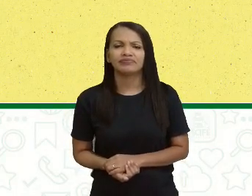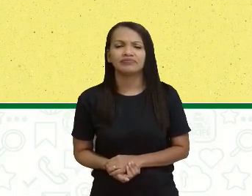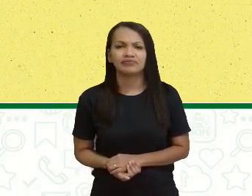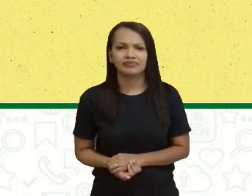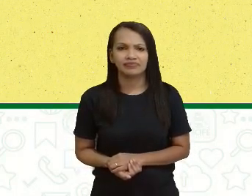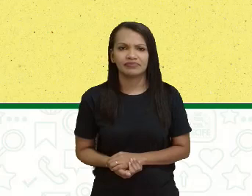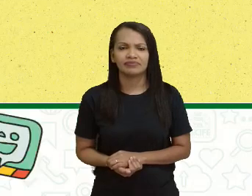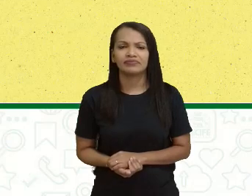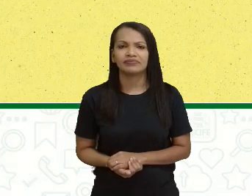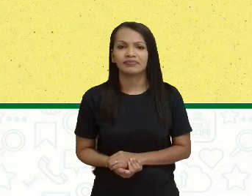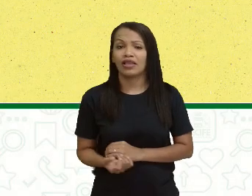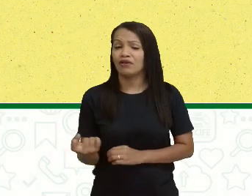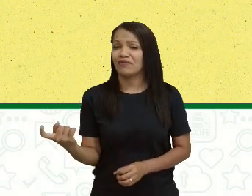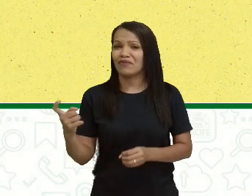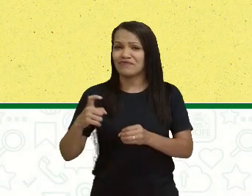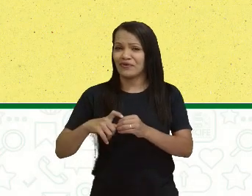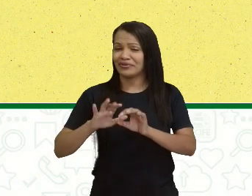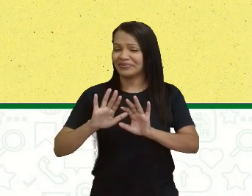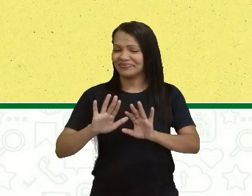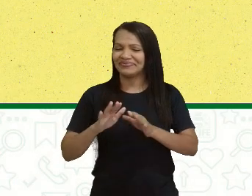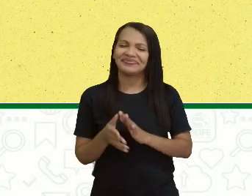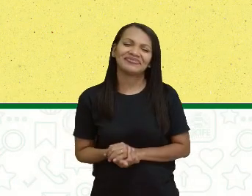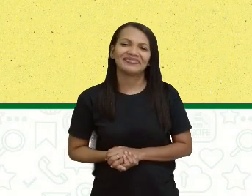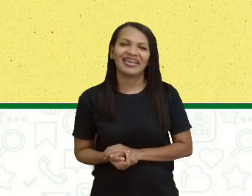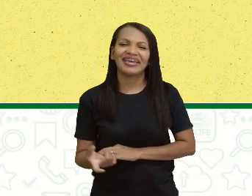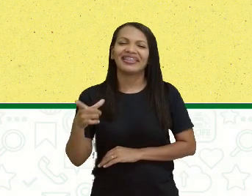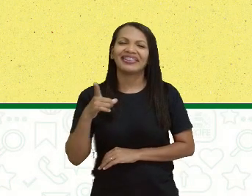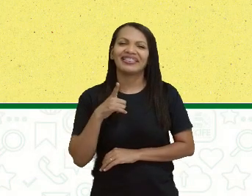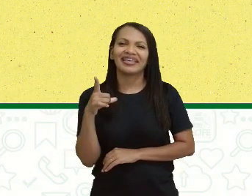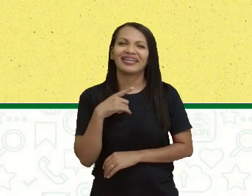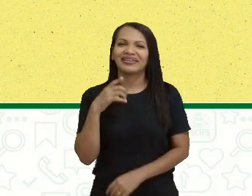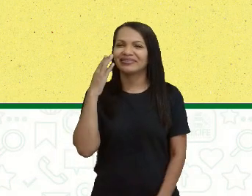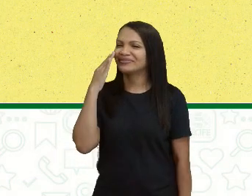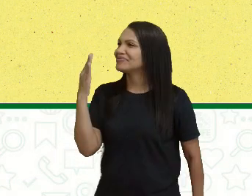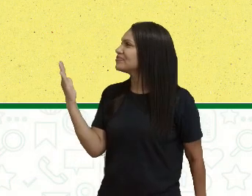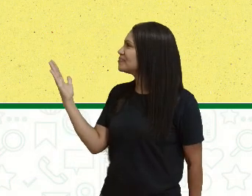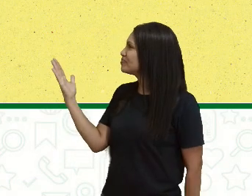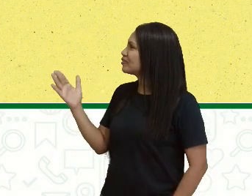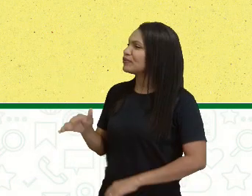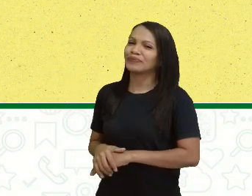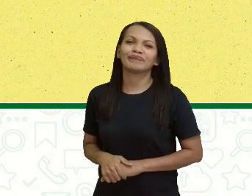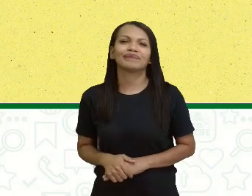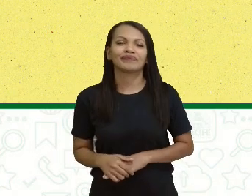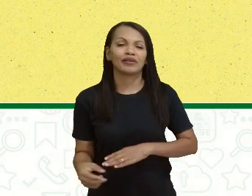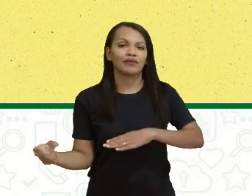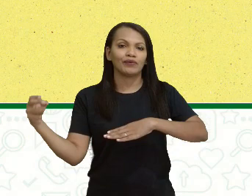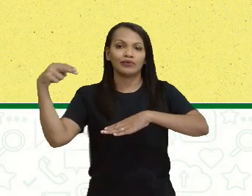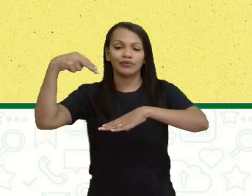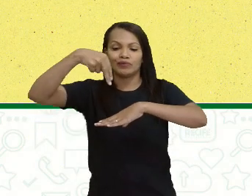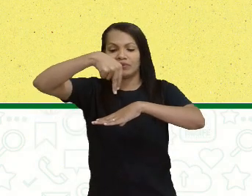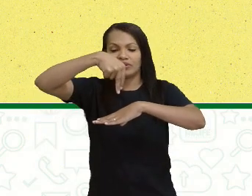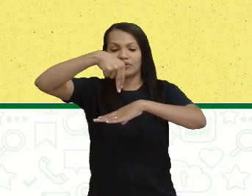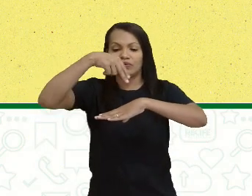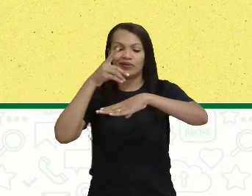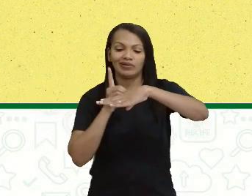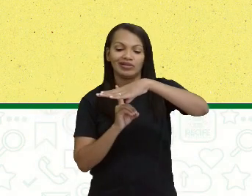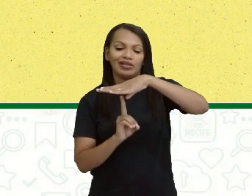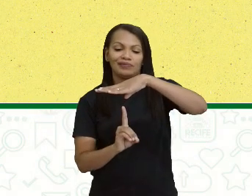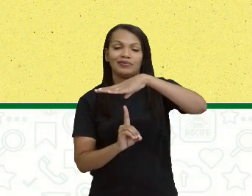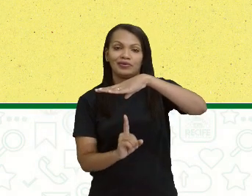Eita, voltando. Então, eu tenho aí o numerador e o denominador.